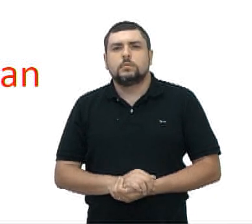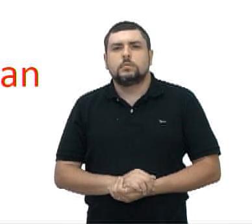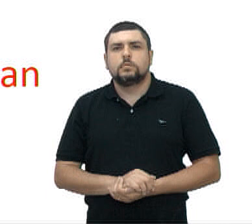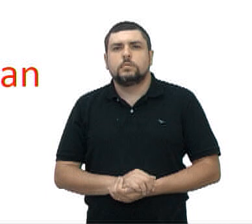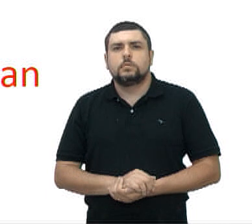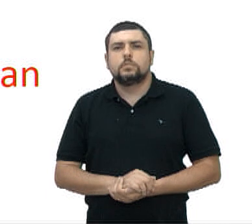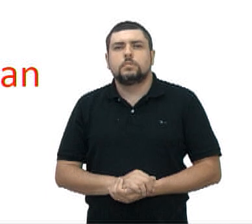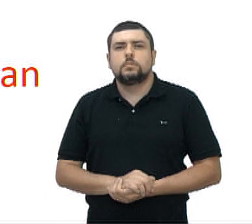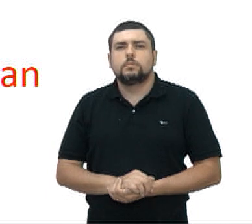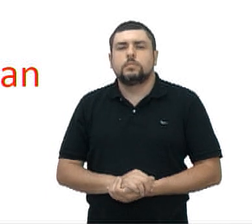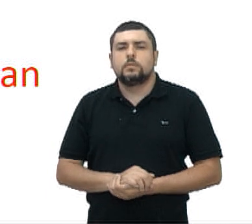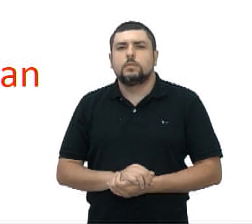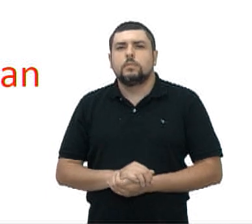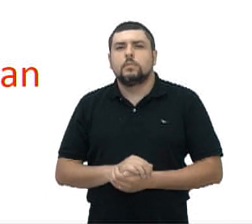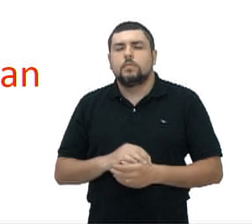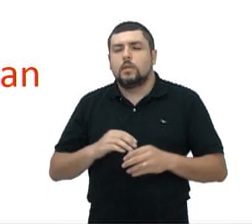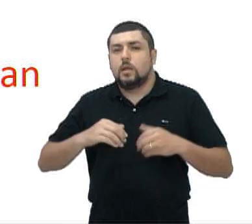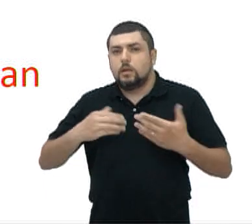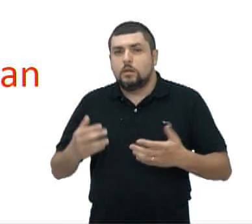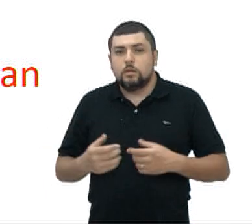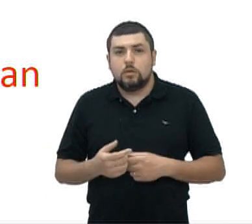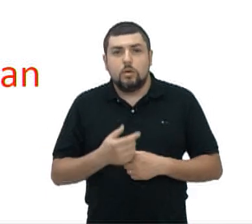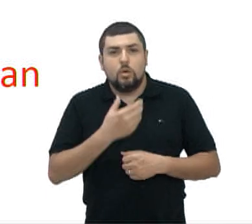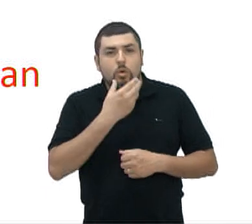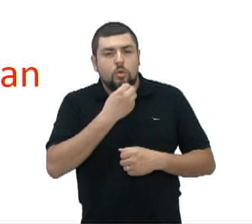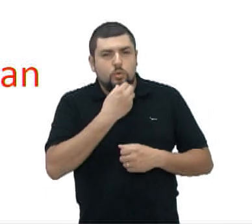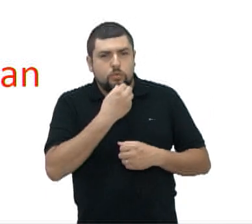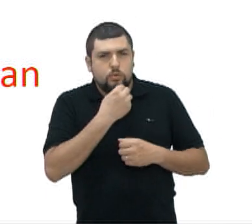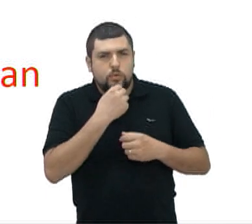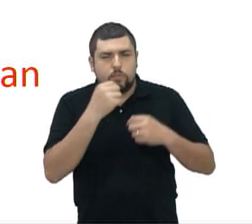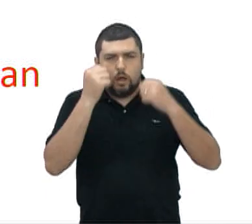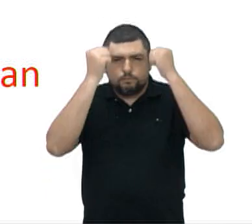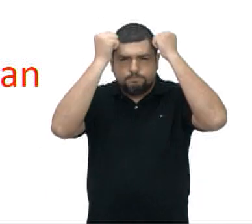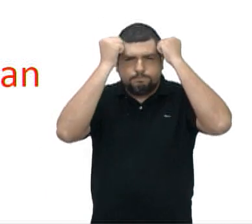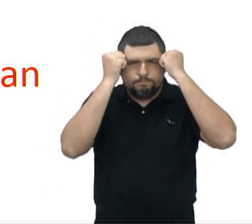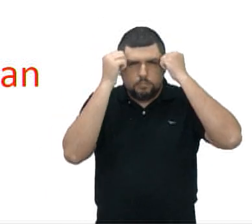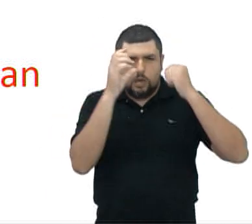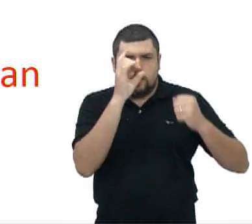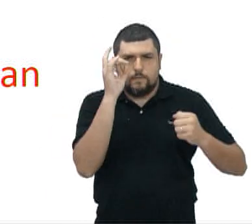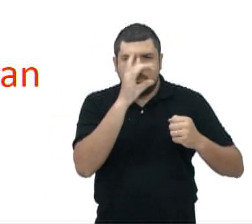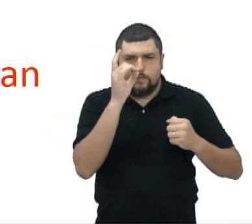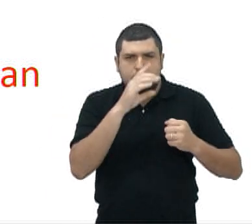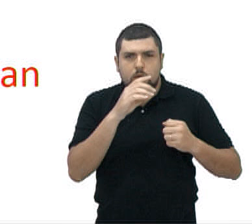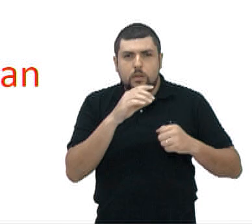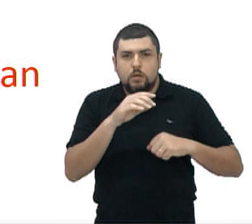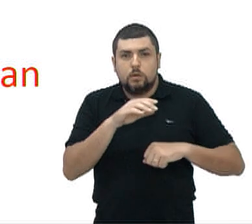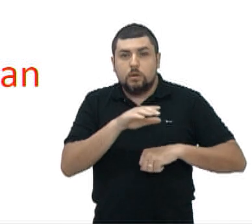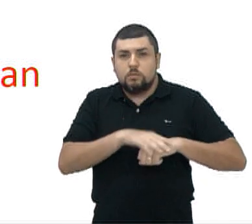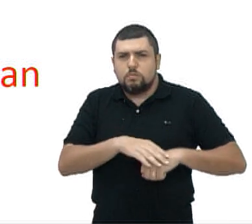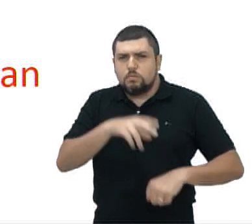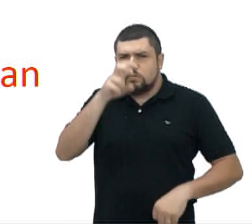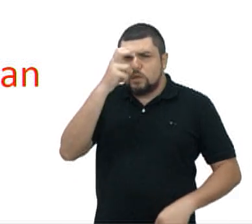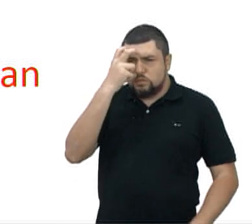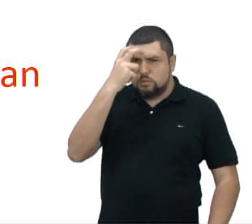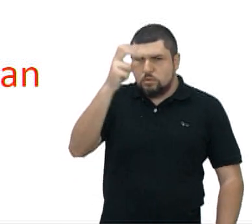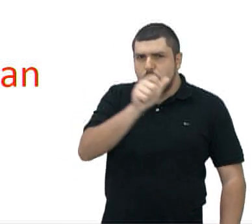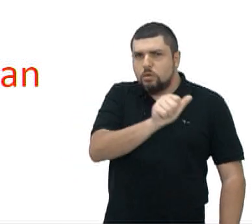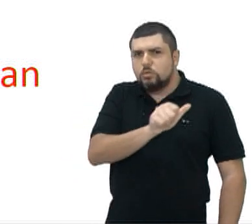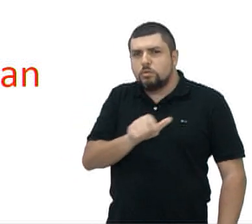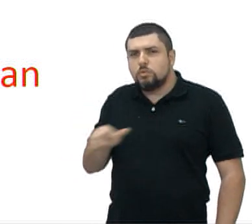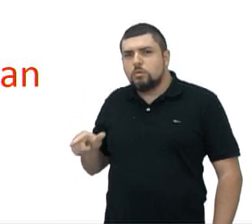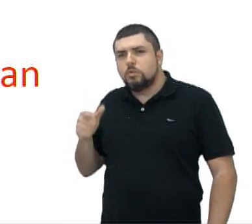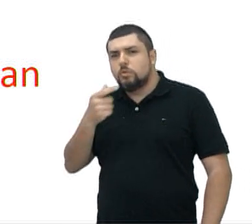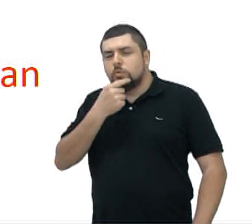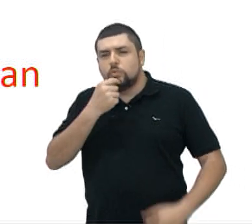disse o seguinte, que o cara usando o boné, o gorro verde, ele foi mais inteligente que o cara usando a